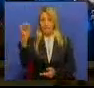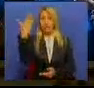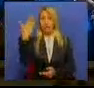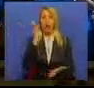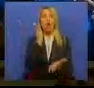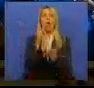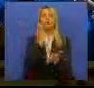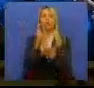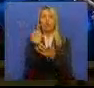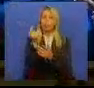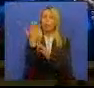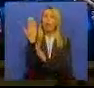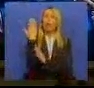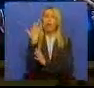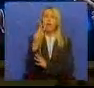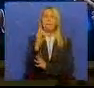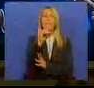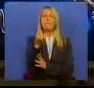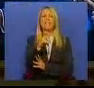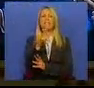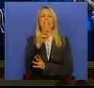mais recente do PISA.